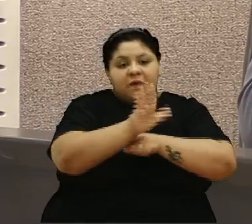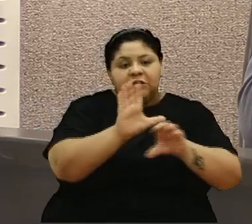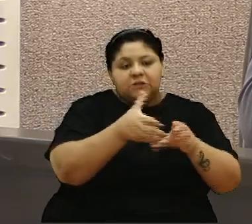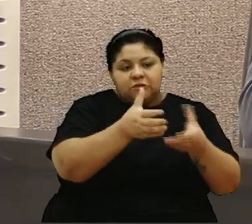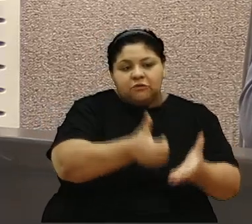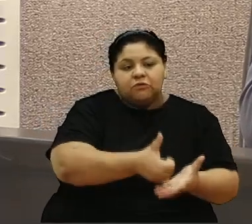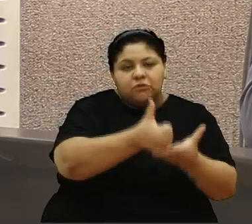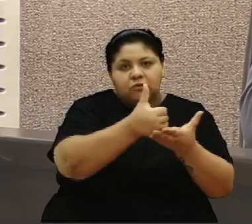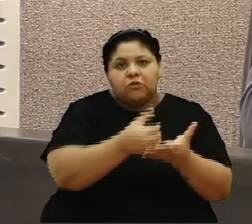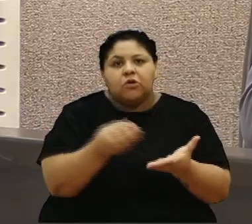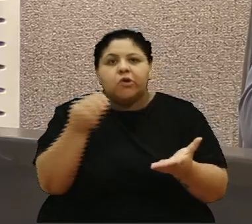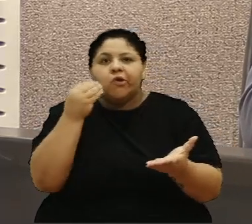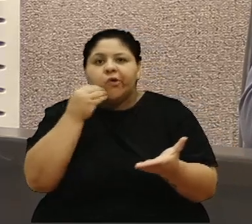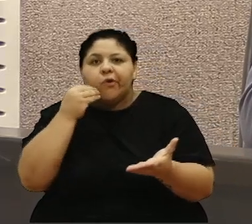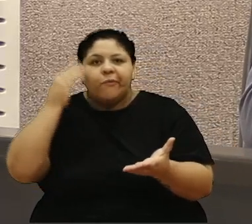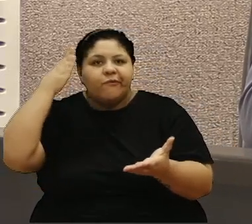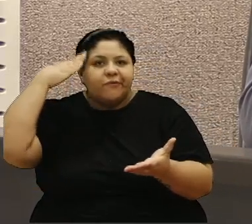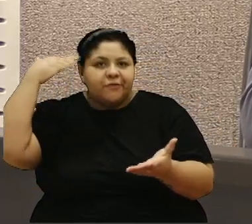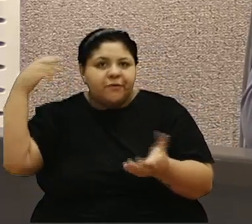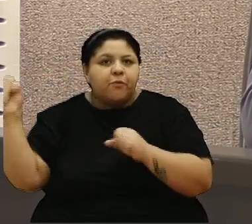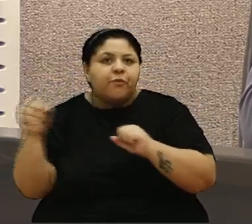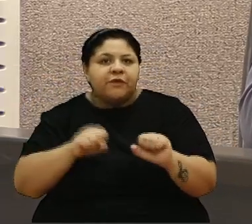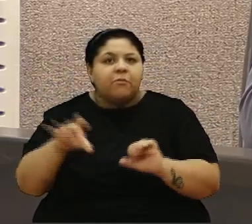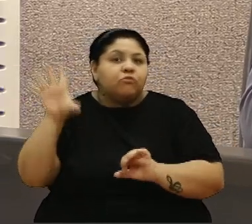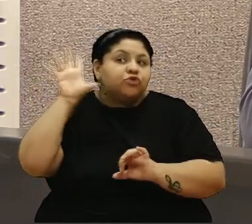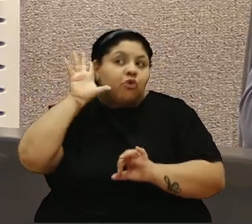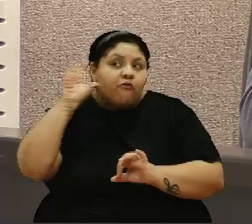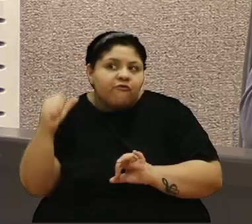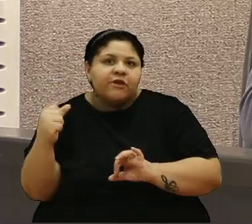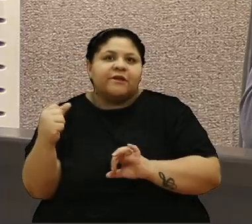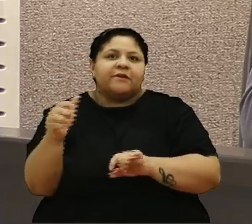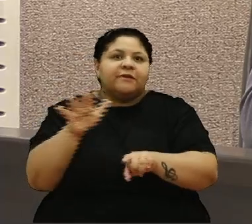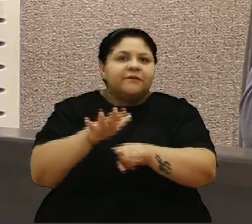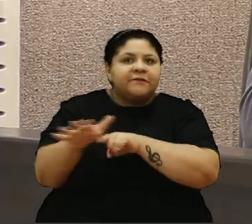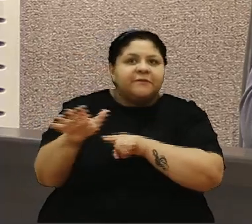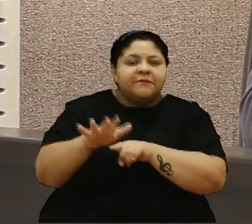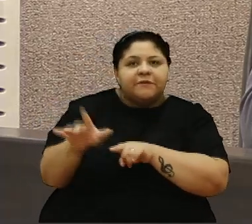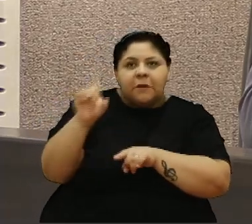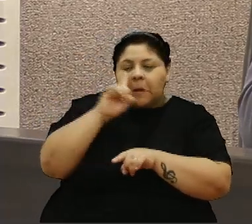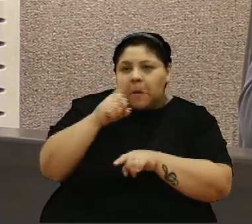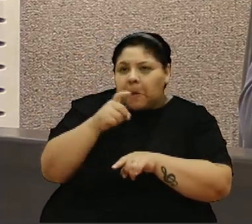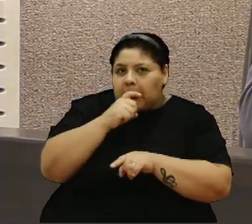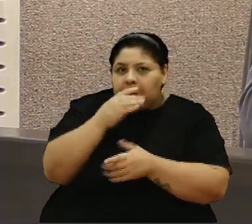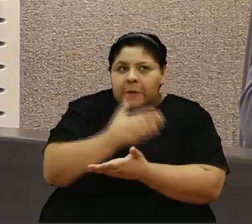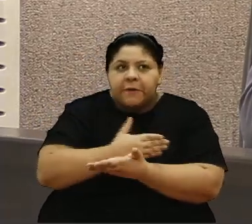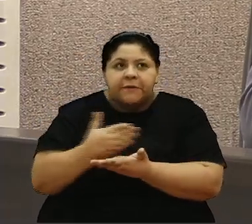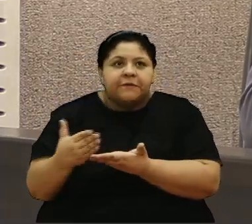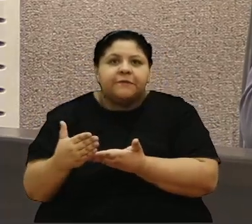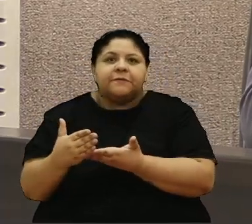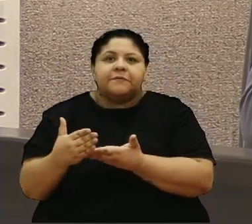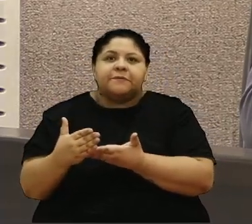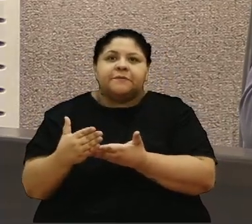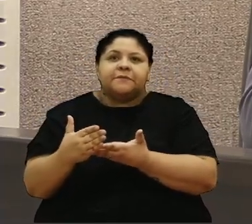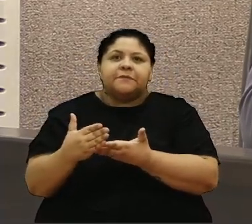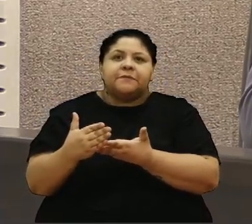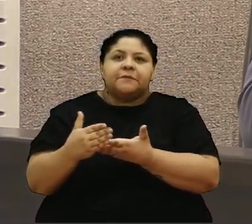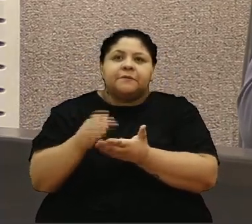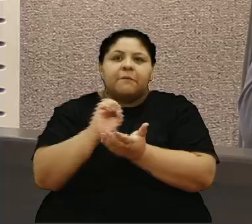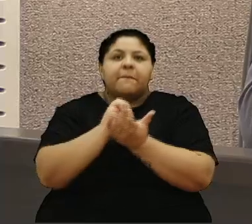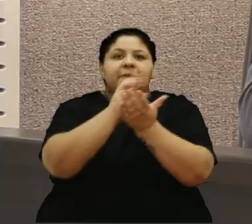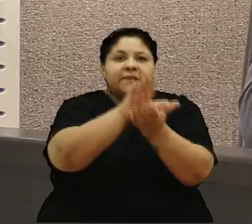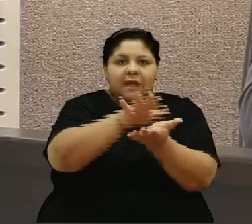certamente vai ser um sucesso, né? Nós podemos ouvir as demandas, especialmente dos pais, e a partir disso também encaminhar algo para o Executivo para